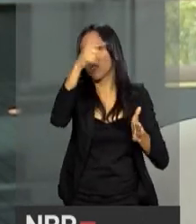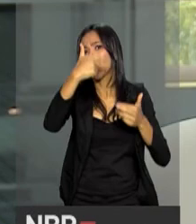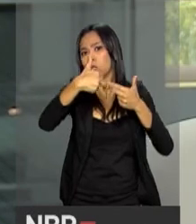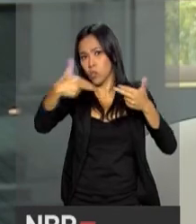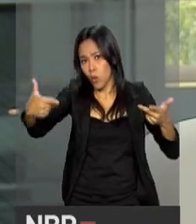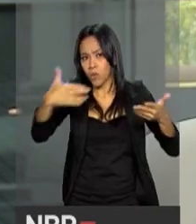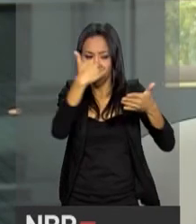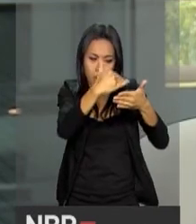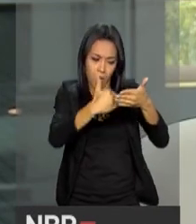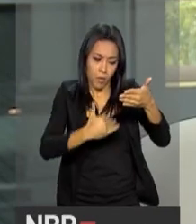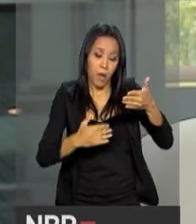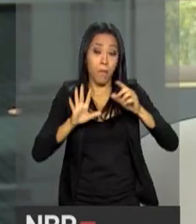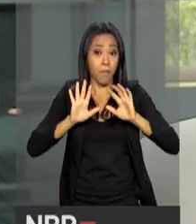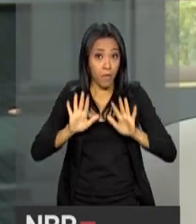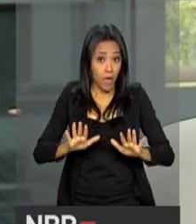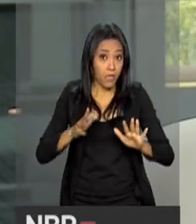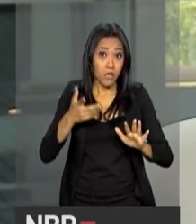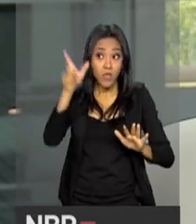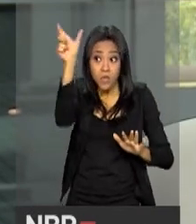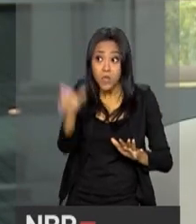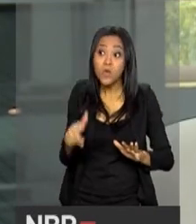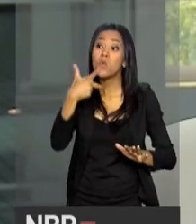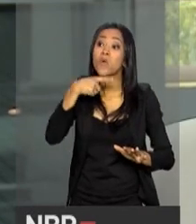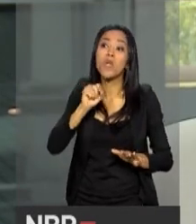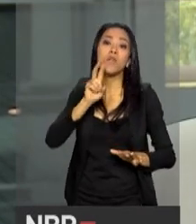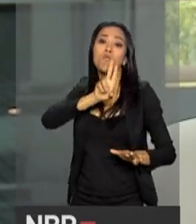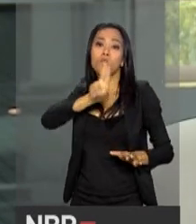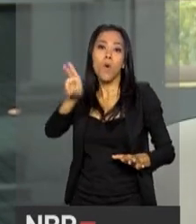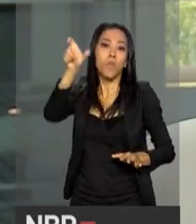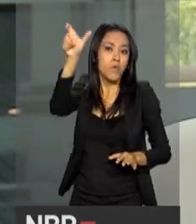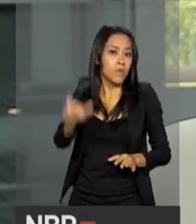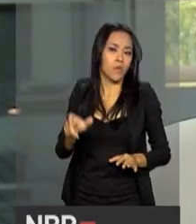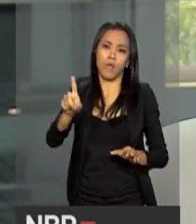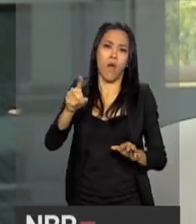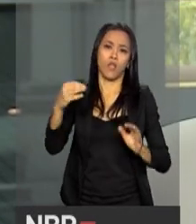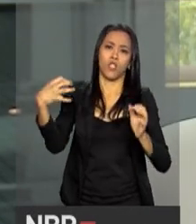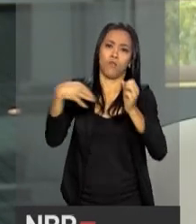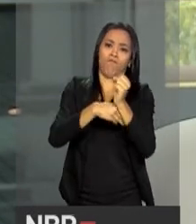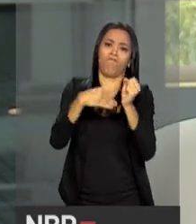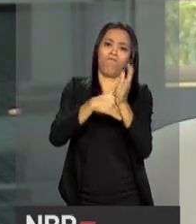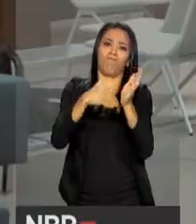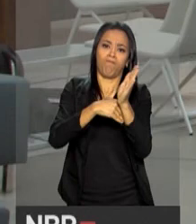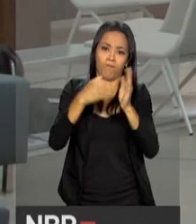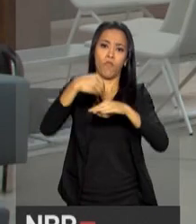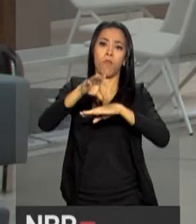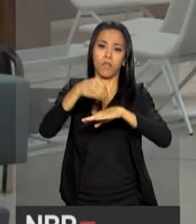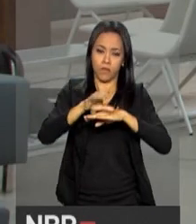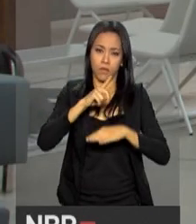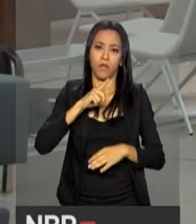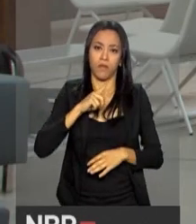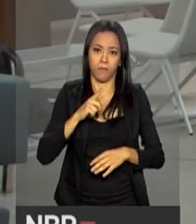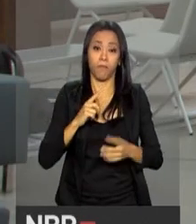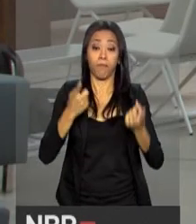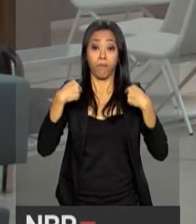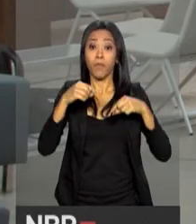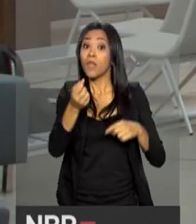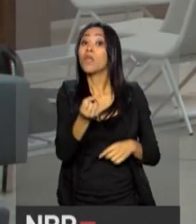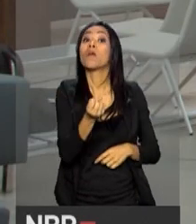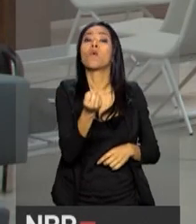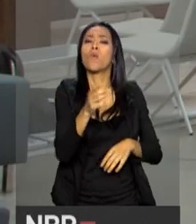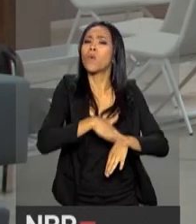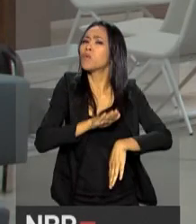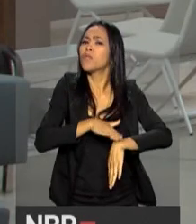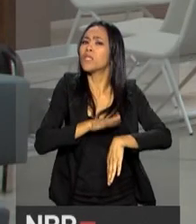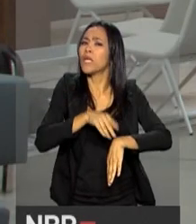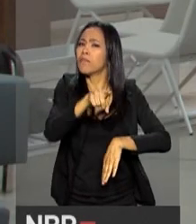massagem desde que não identifica informante é preservado o sigilo da informação e quanto tempo em média você